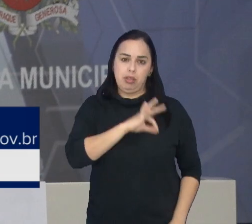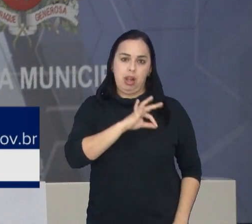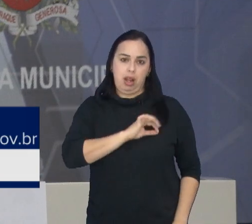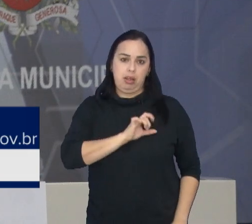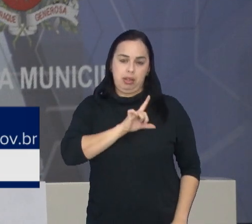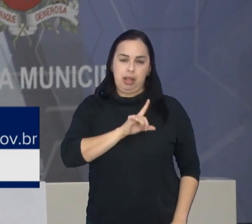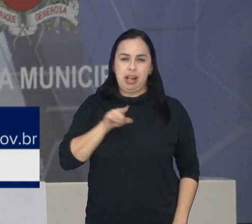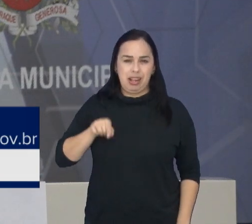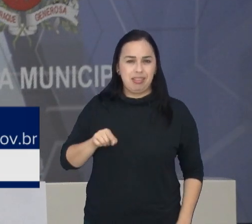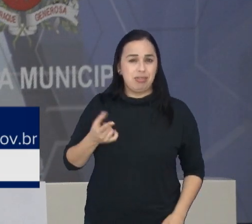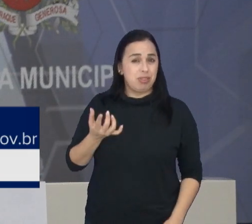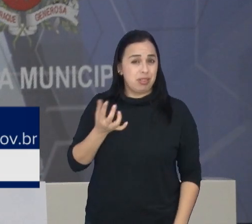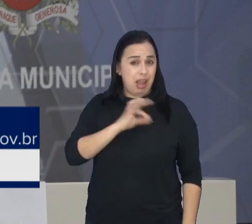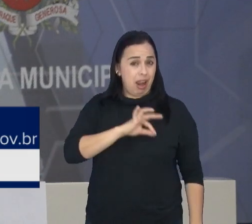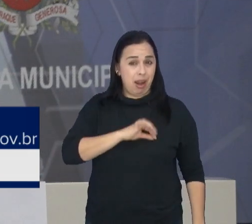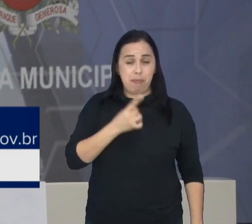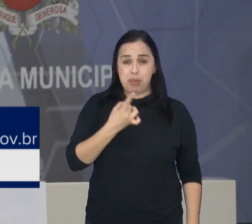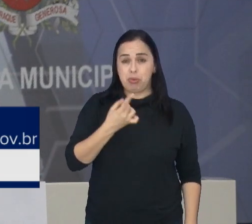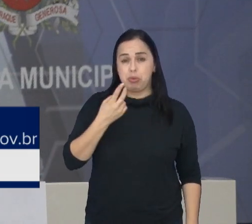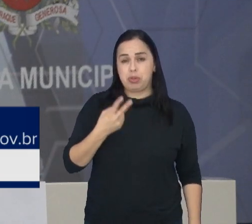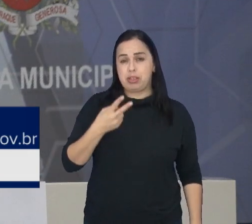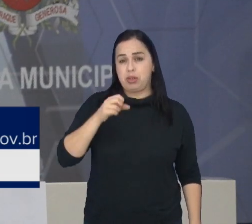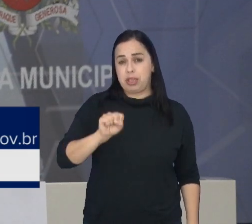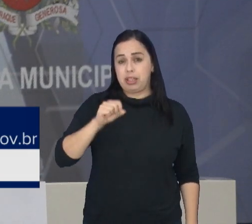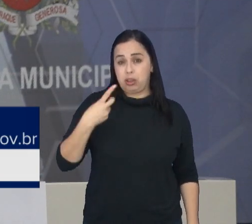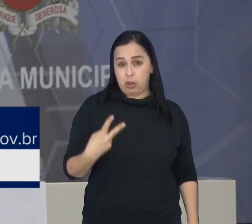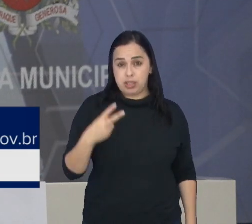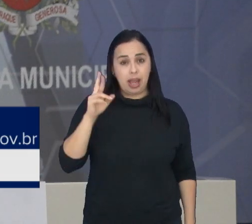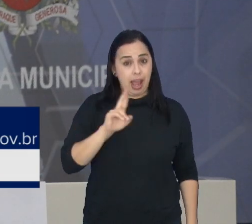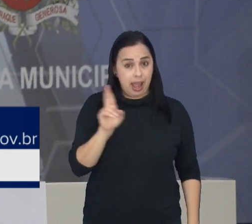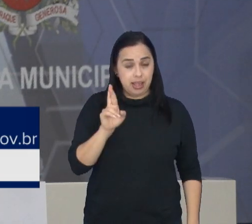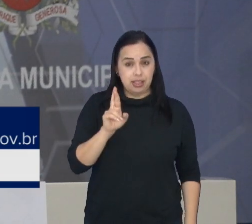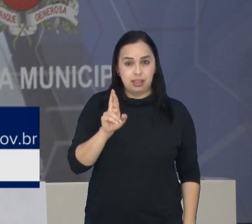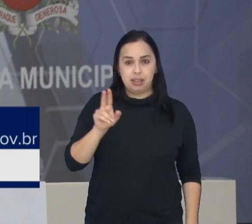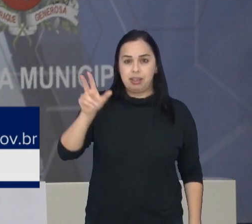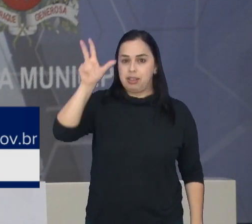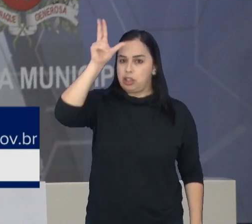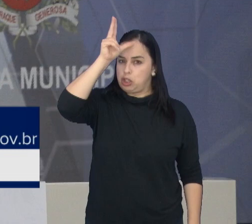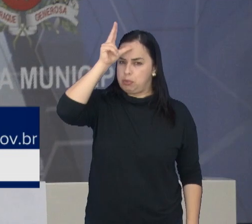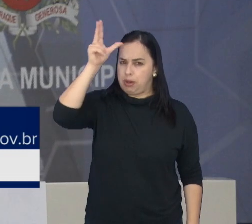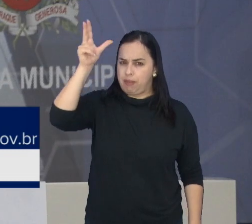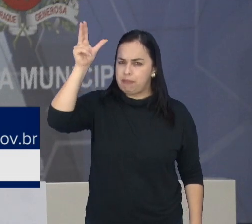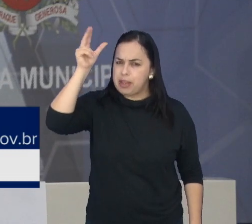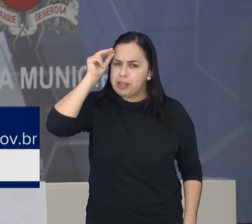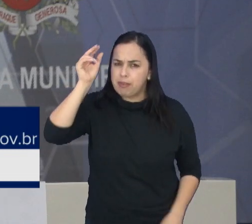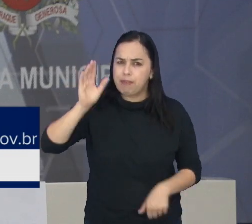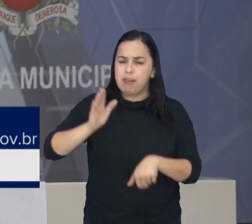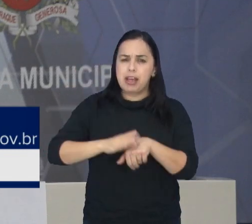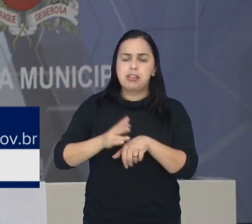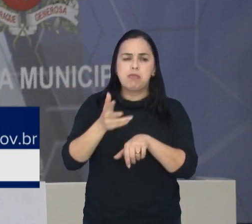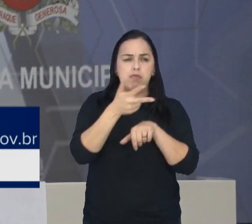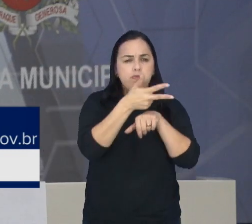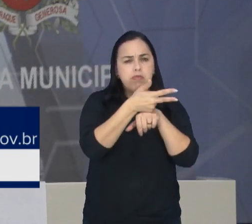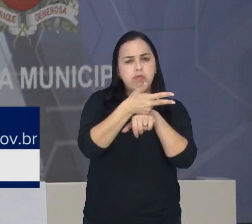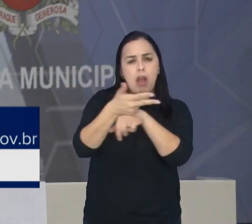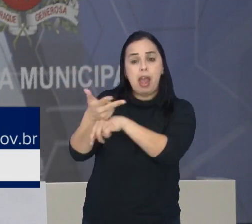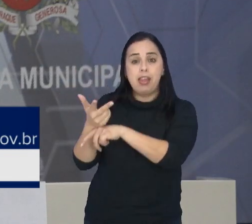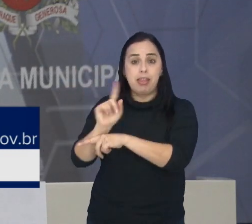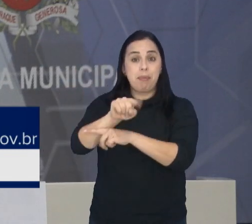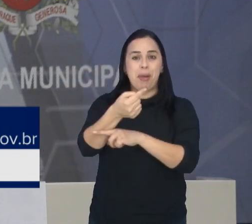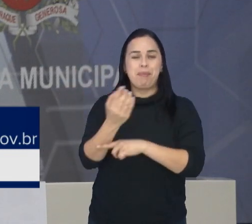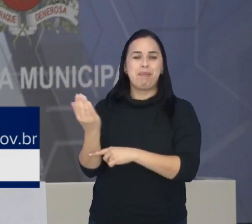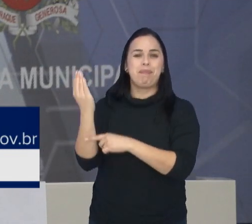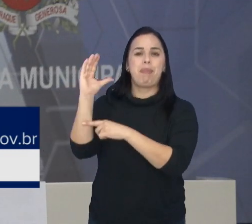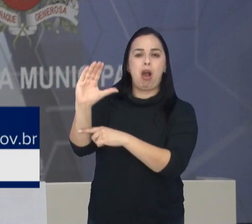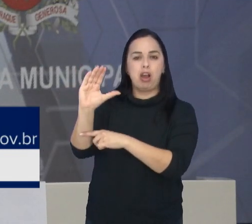ganham R$ 1.842,00, e o nosso prefeito faz vários vídeos e posta na rede social